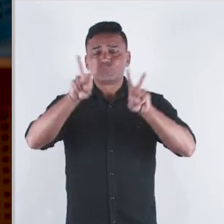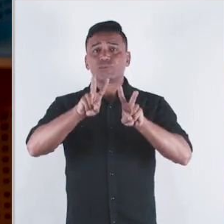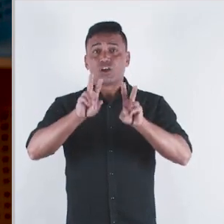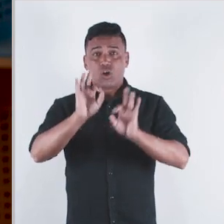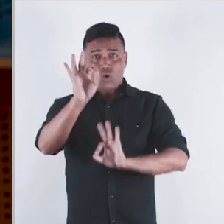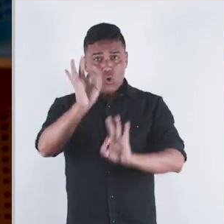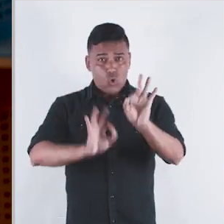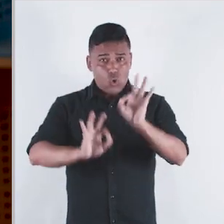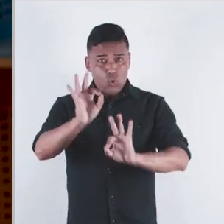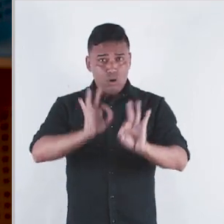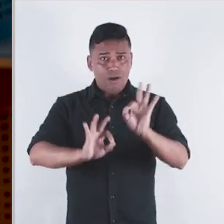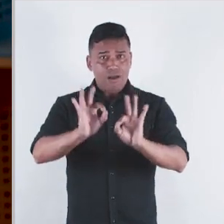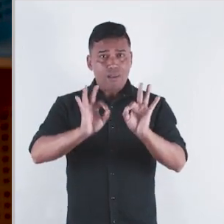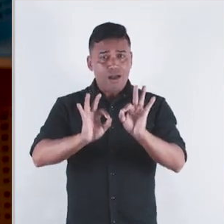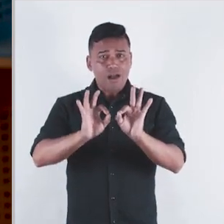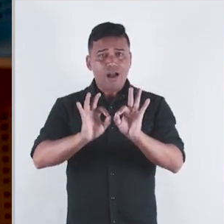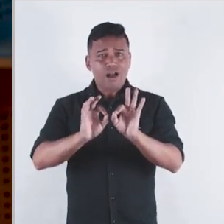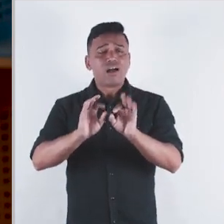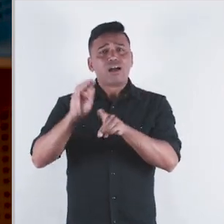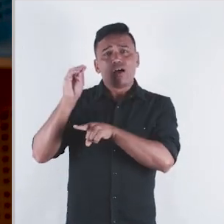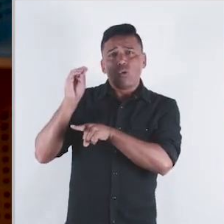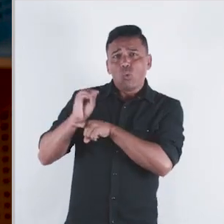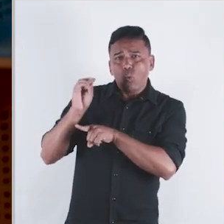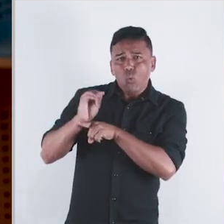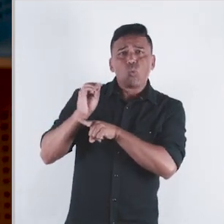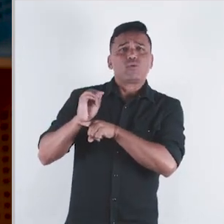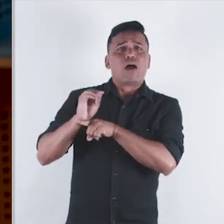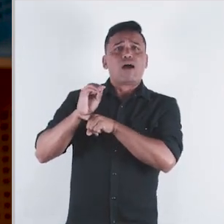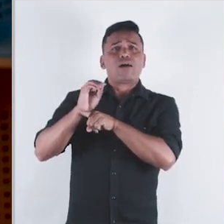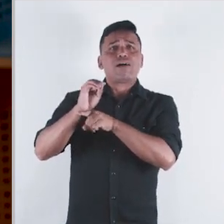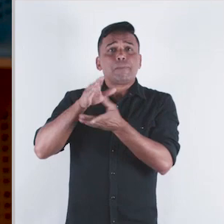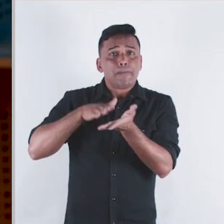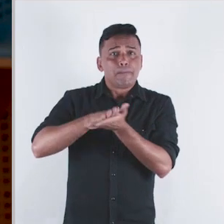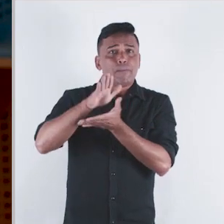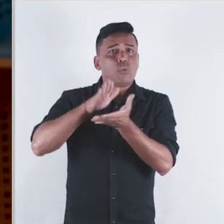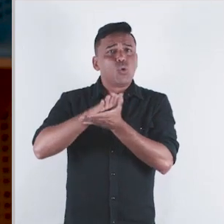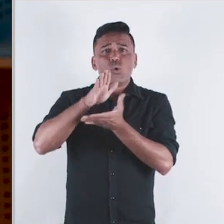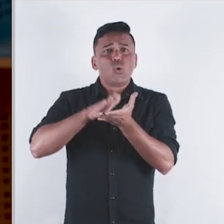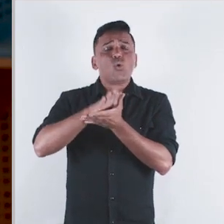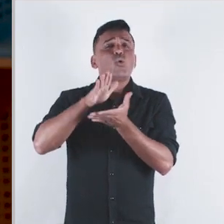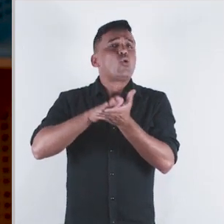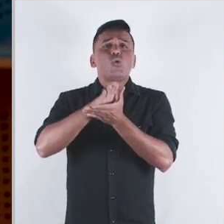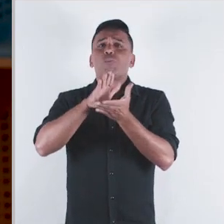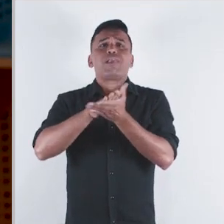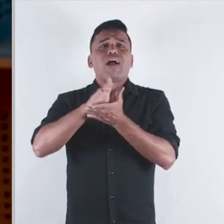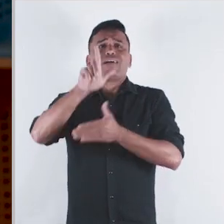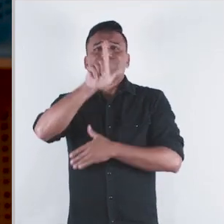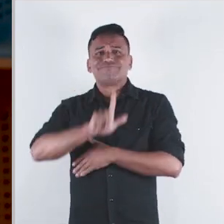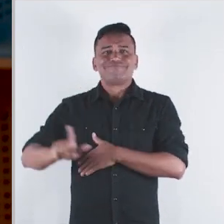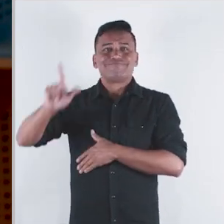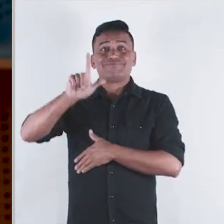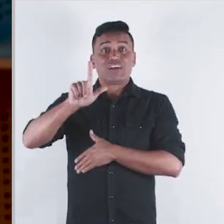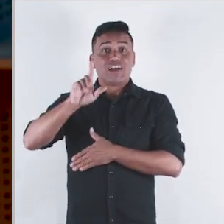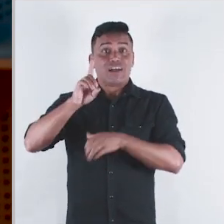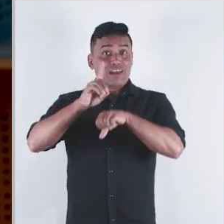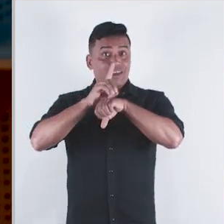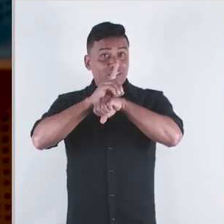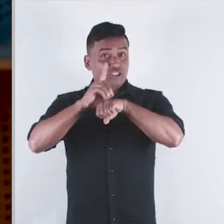organizar, preservar e tornar pública a produção literária digital do